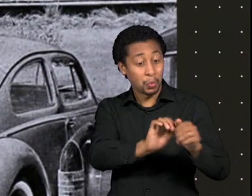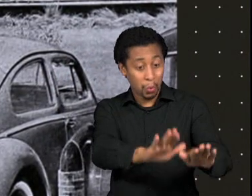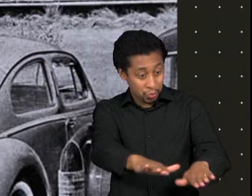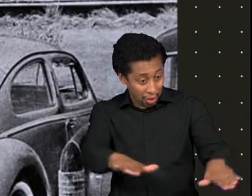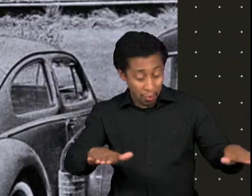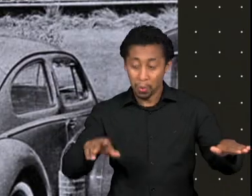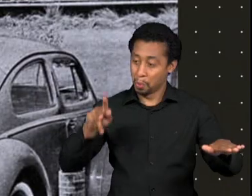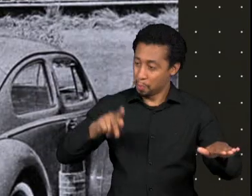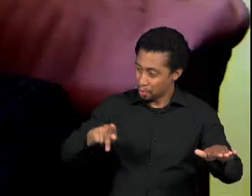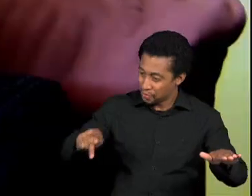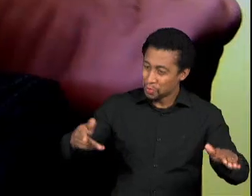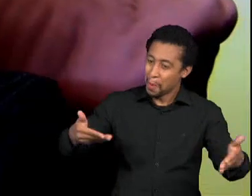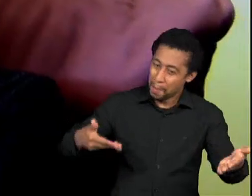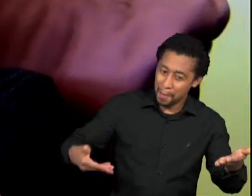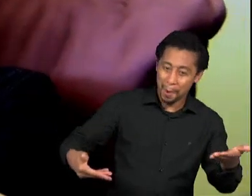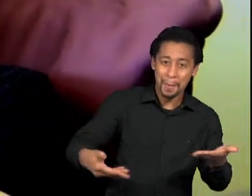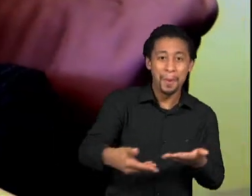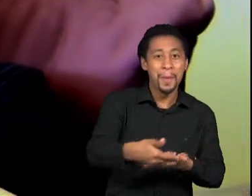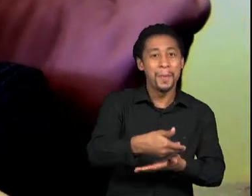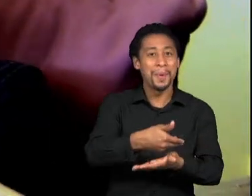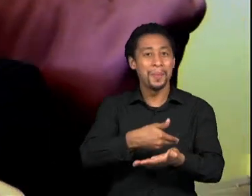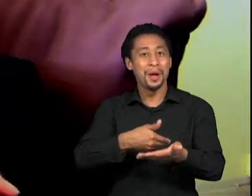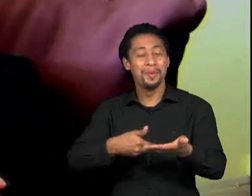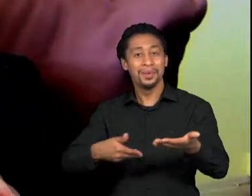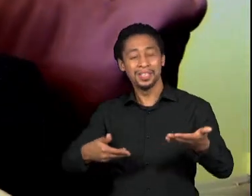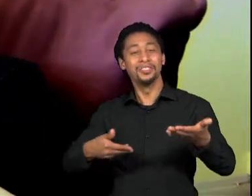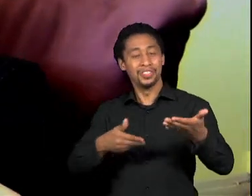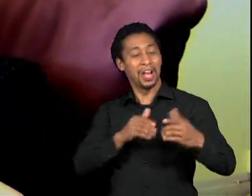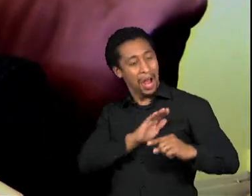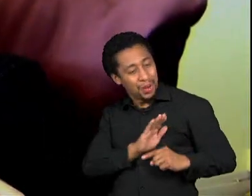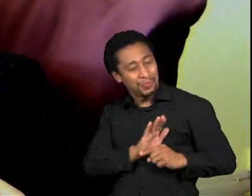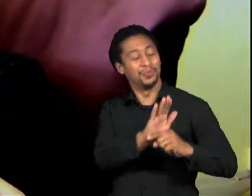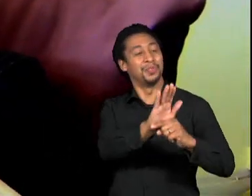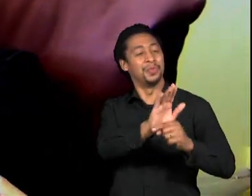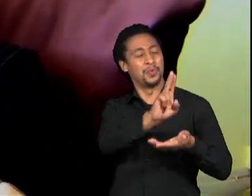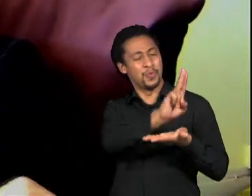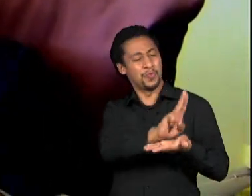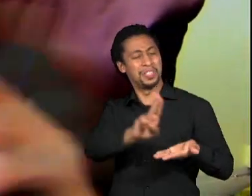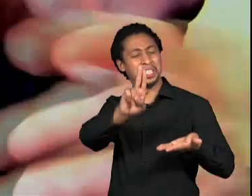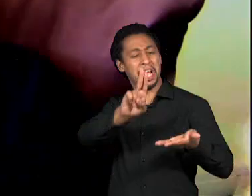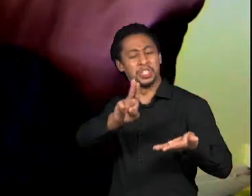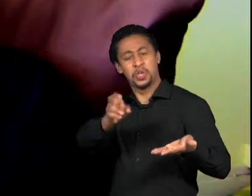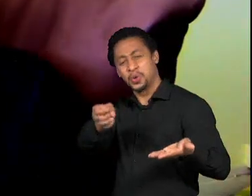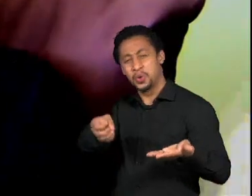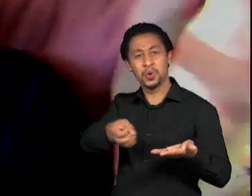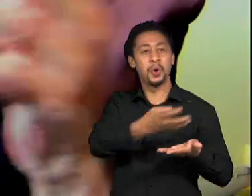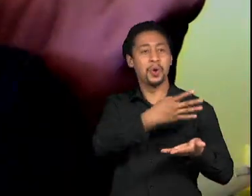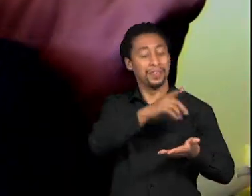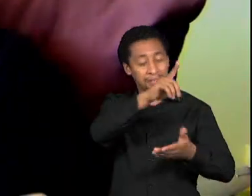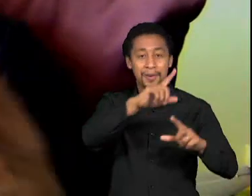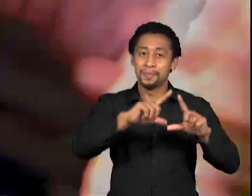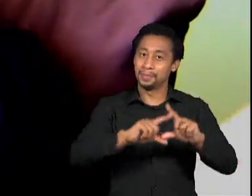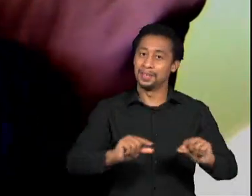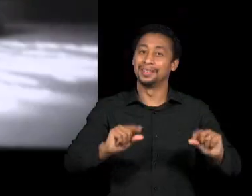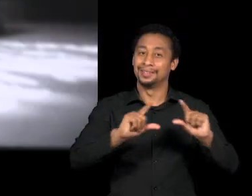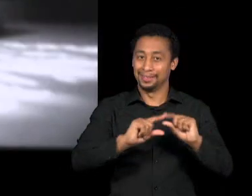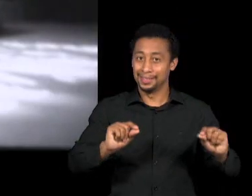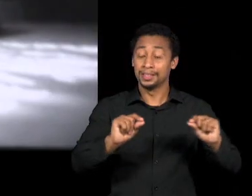estávamos construindo uma universidade nova. E no caso desse curso do Nelson,